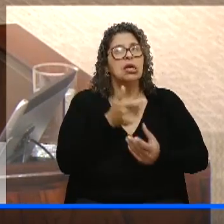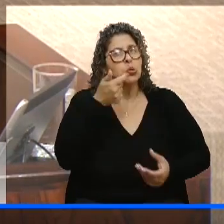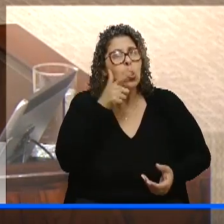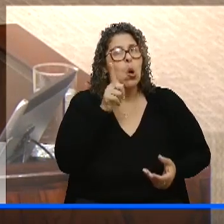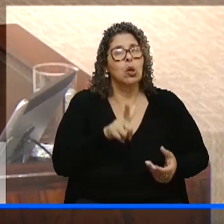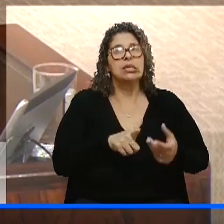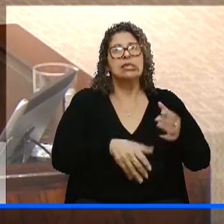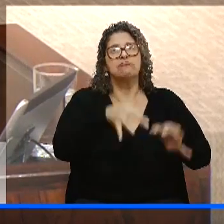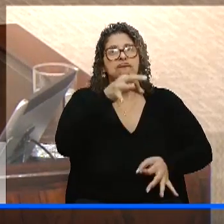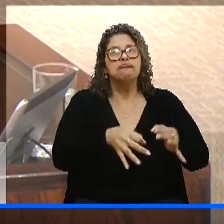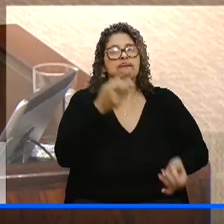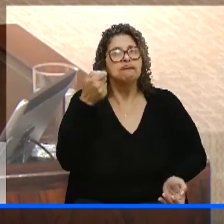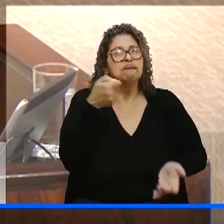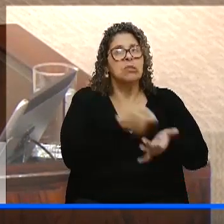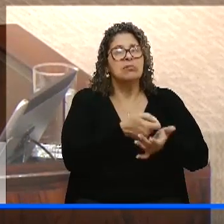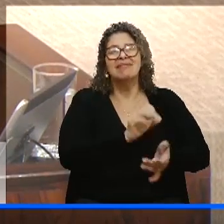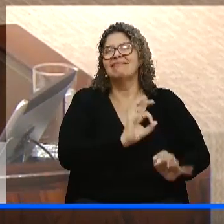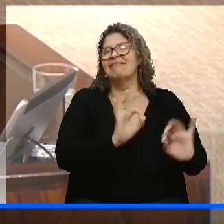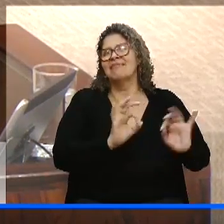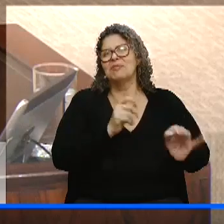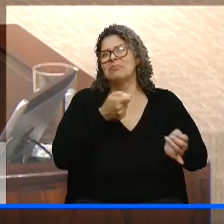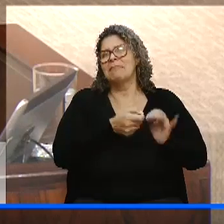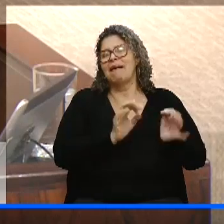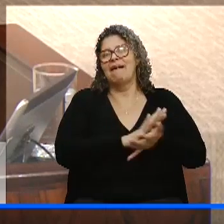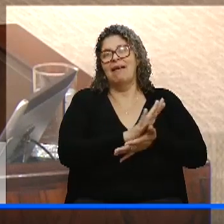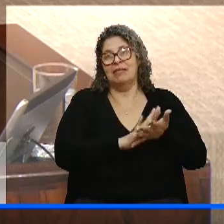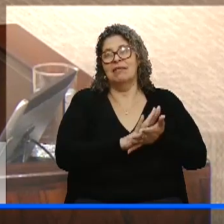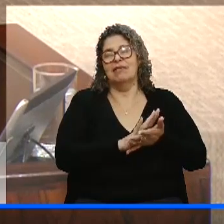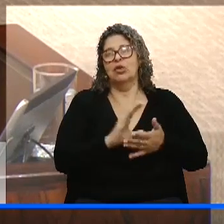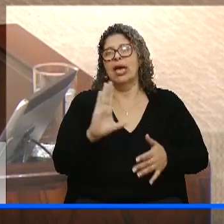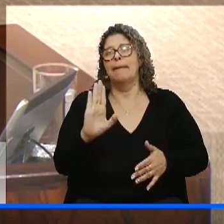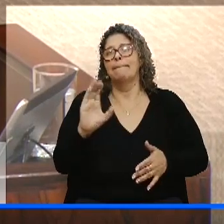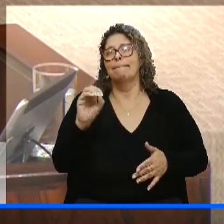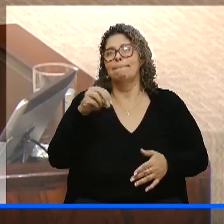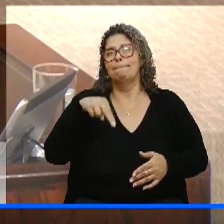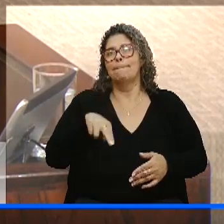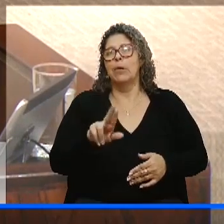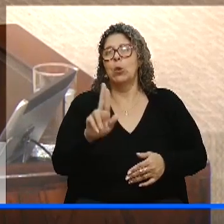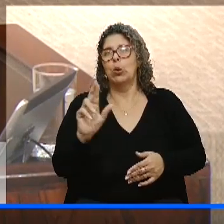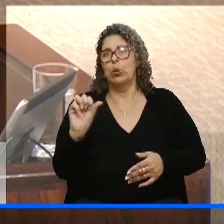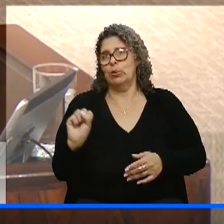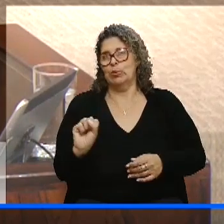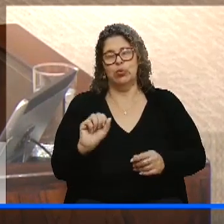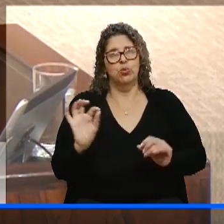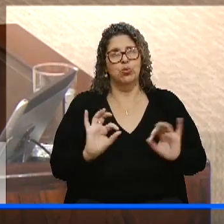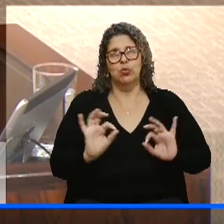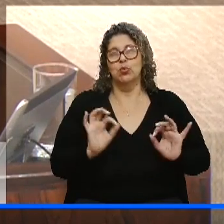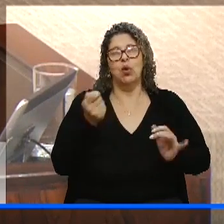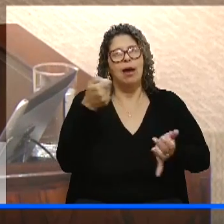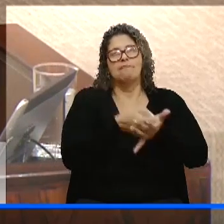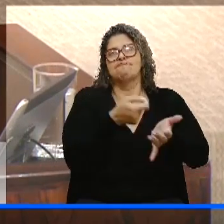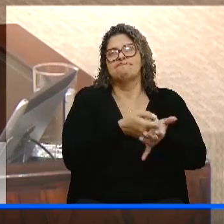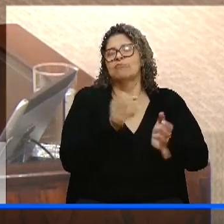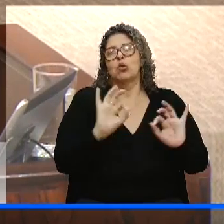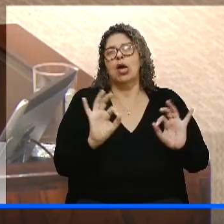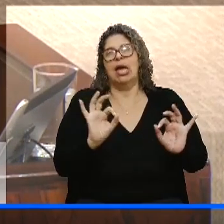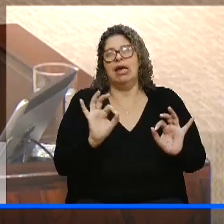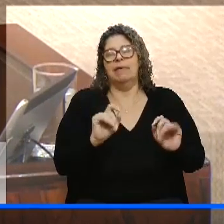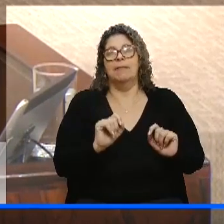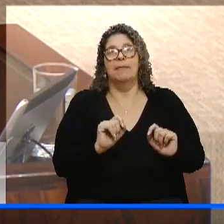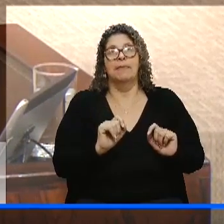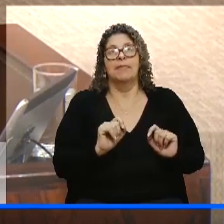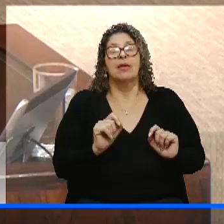caso perder pagar não os olhos não eles querem um bônus eles querem receber os honorários de sucumbência caso eles venham sanções